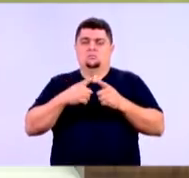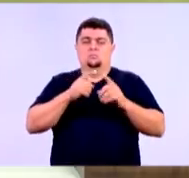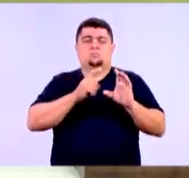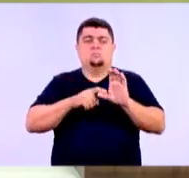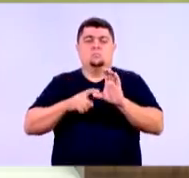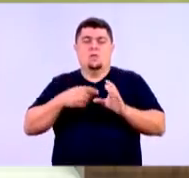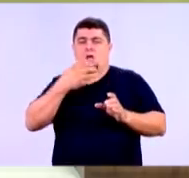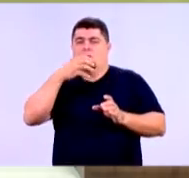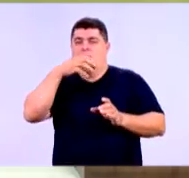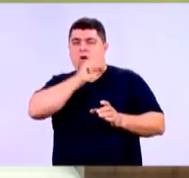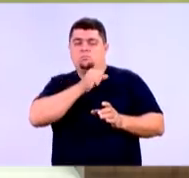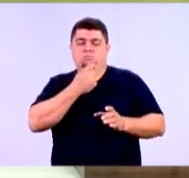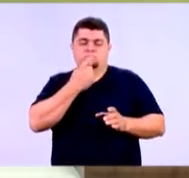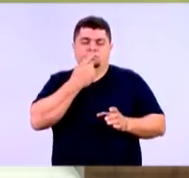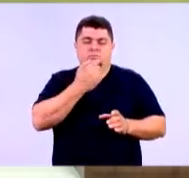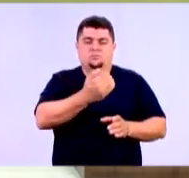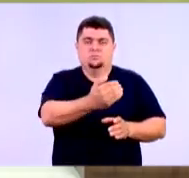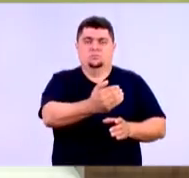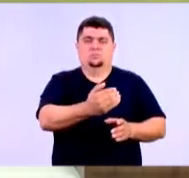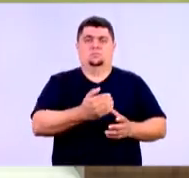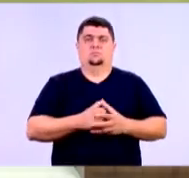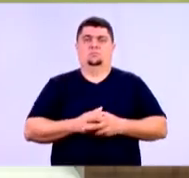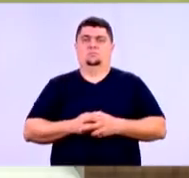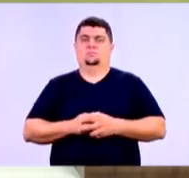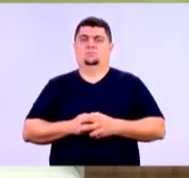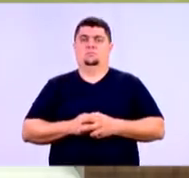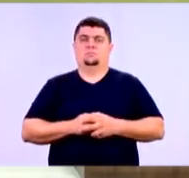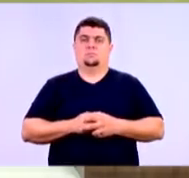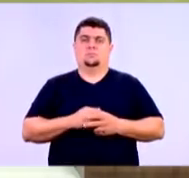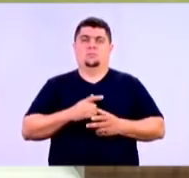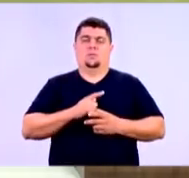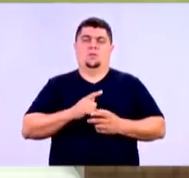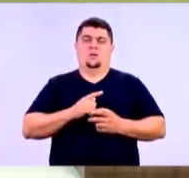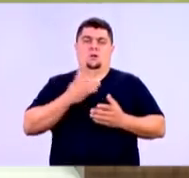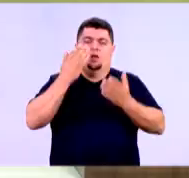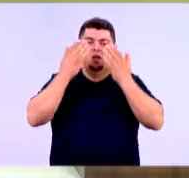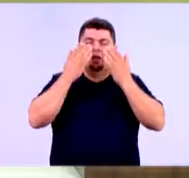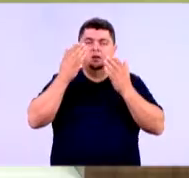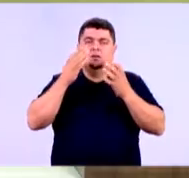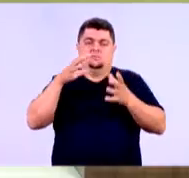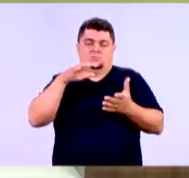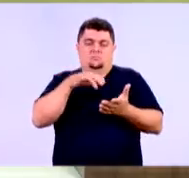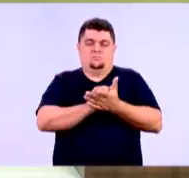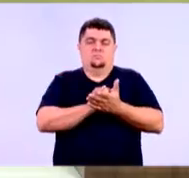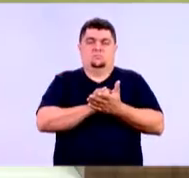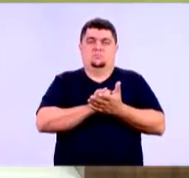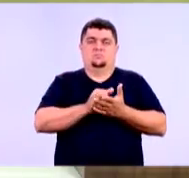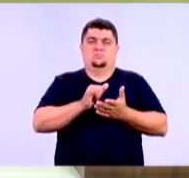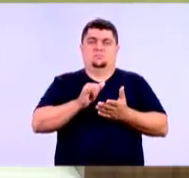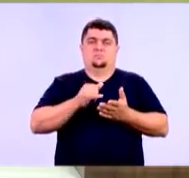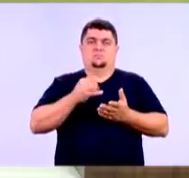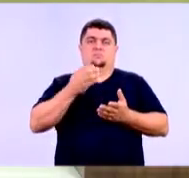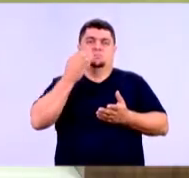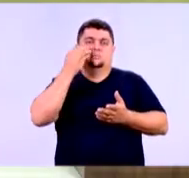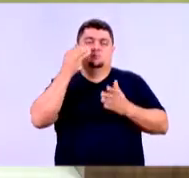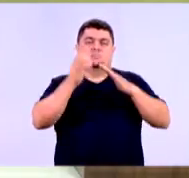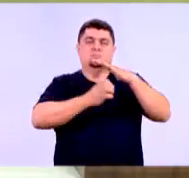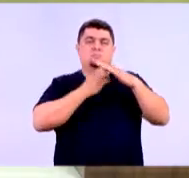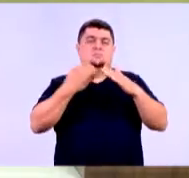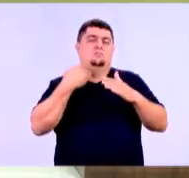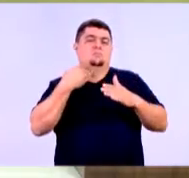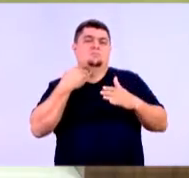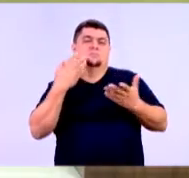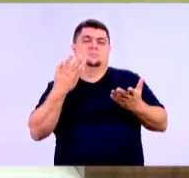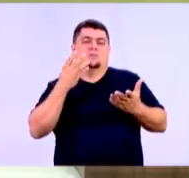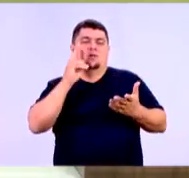curto prazo. Então, na parte de análise de cadastro, que a gente falou bastante, a instituição financeira vai analisar o que